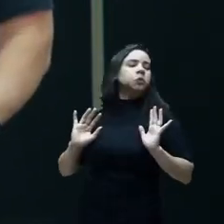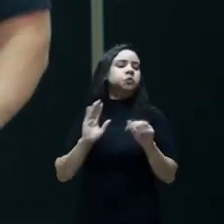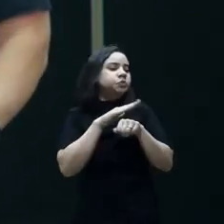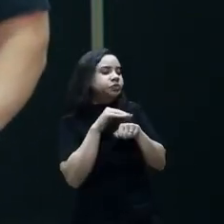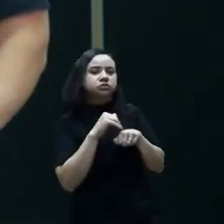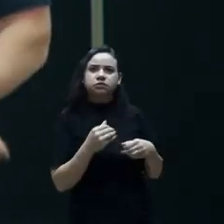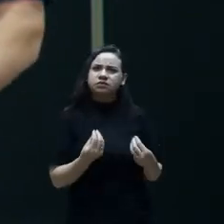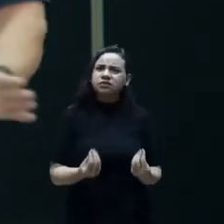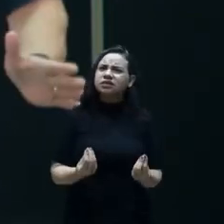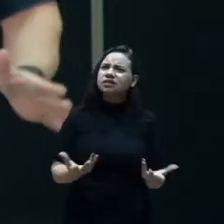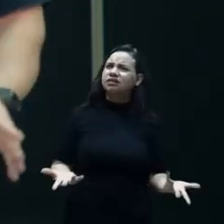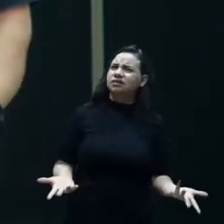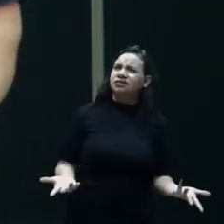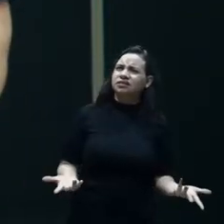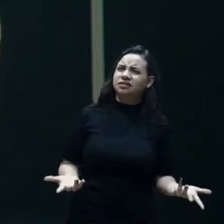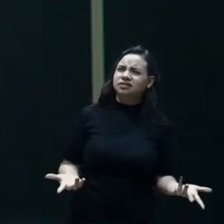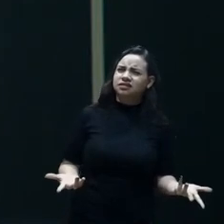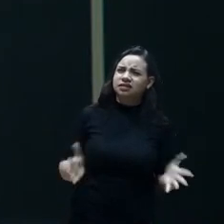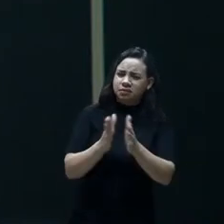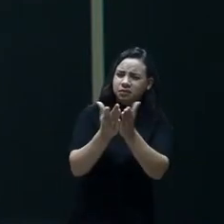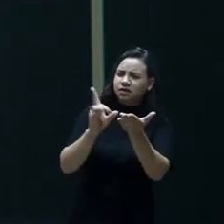vive assim sabe o que é? Falta de palavra de Deus.